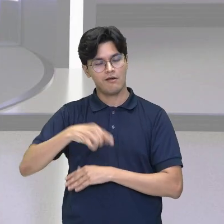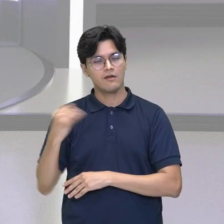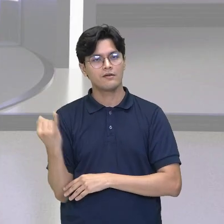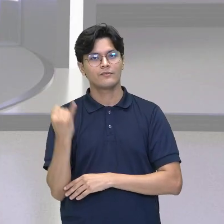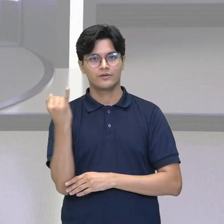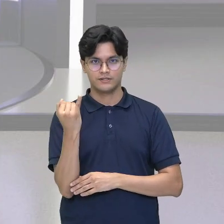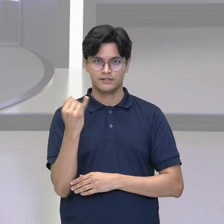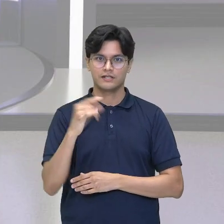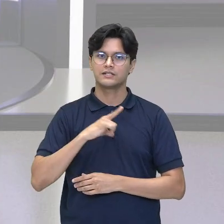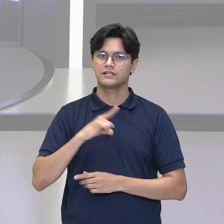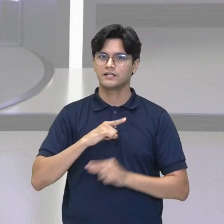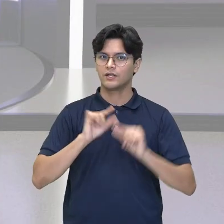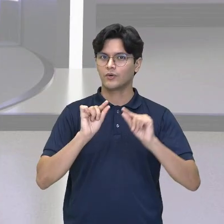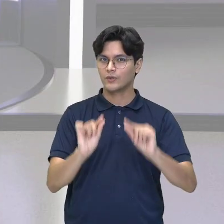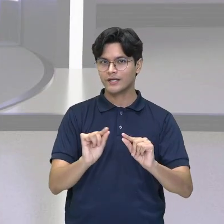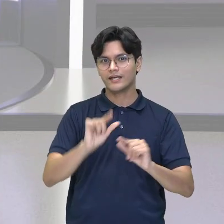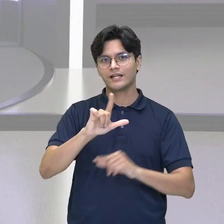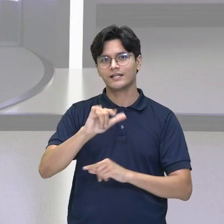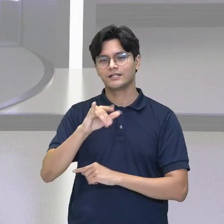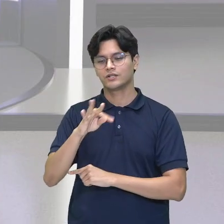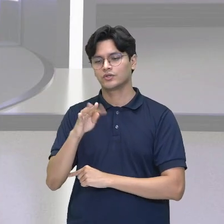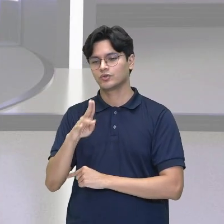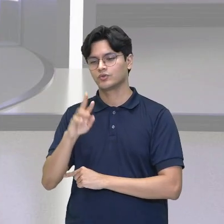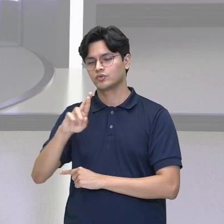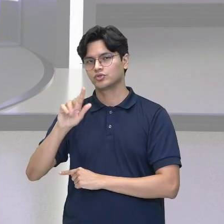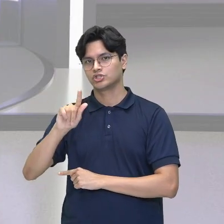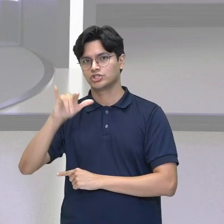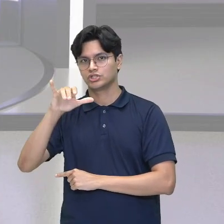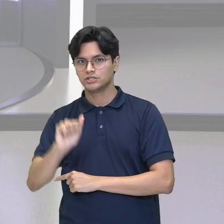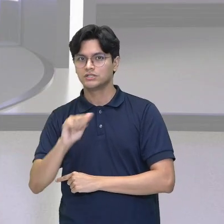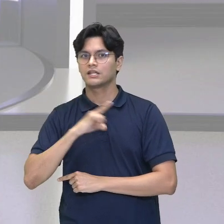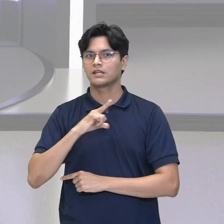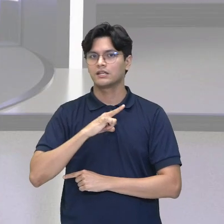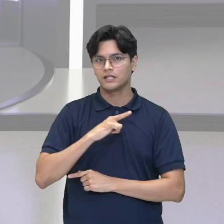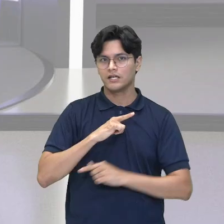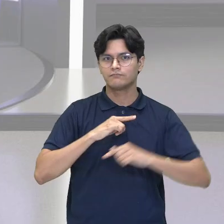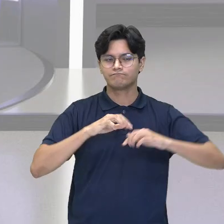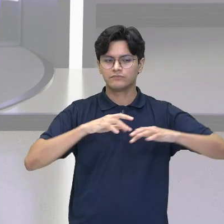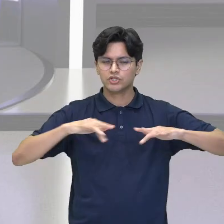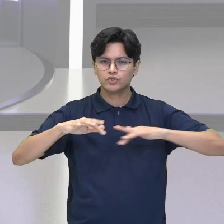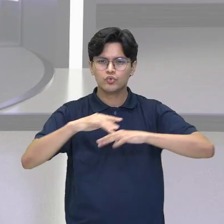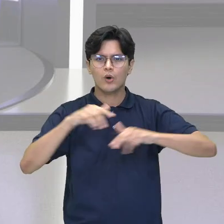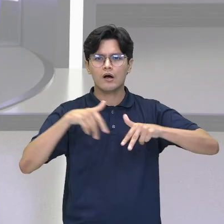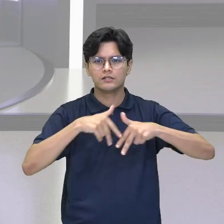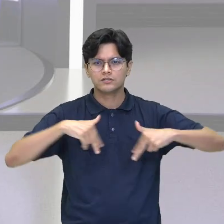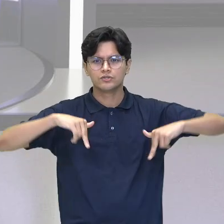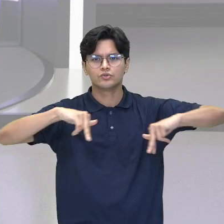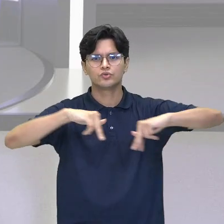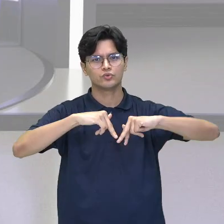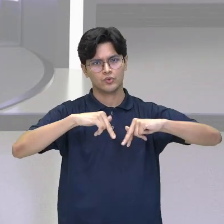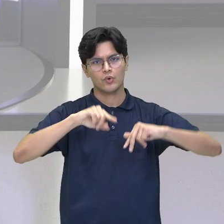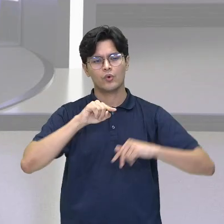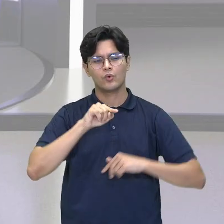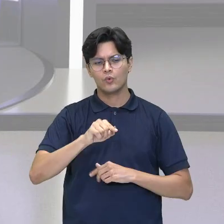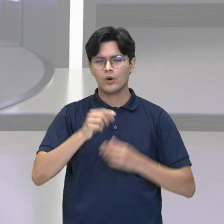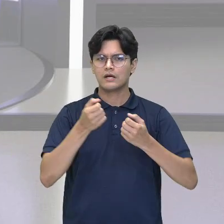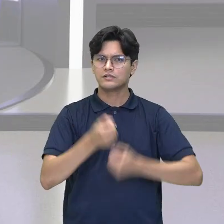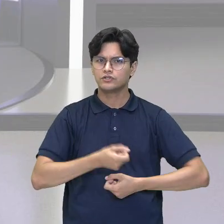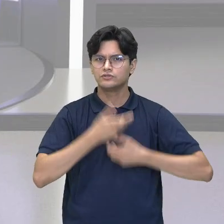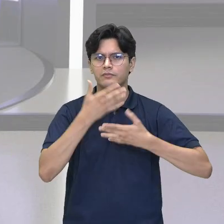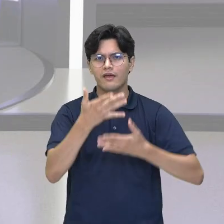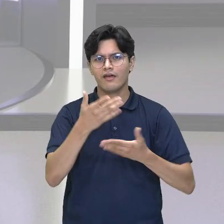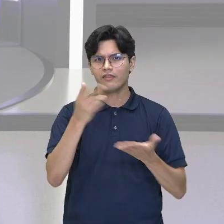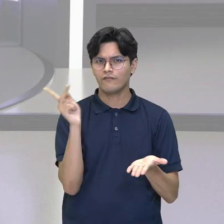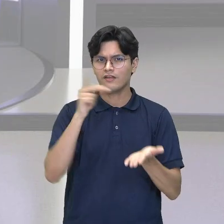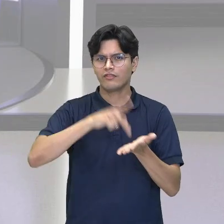Carregam liturgias, carregam rituais que falam não somente sobre a sua verdade de fé,